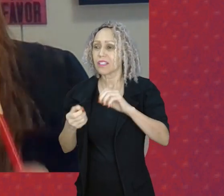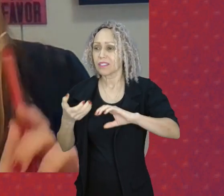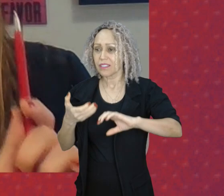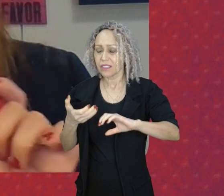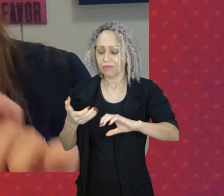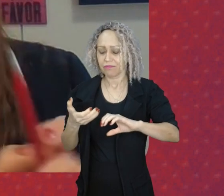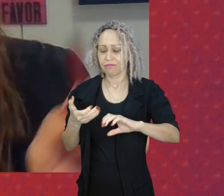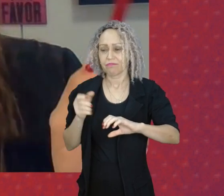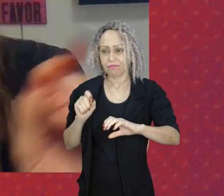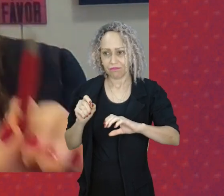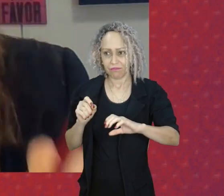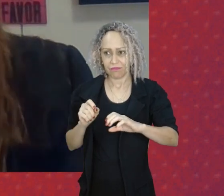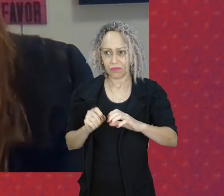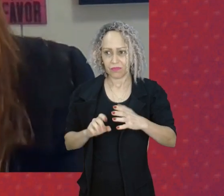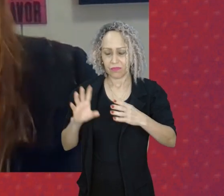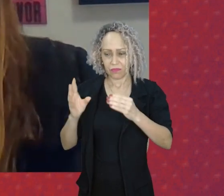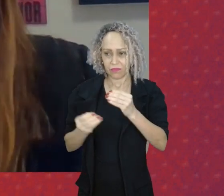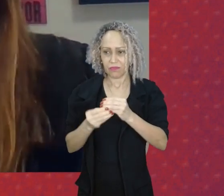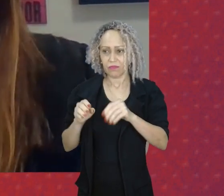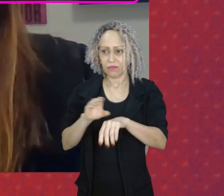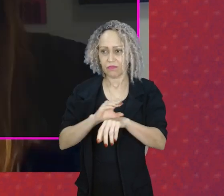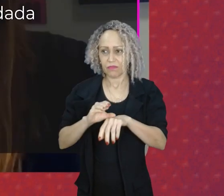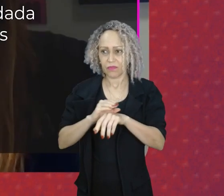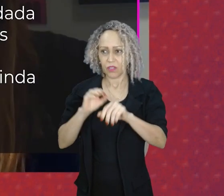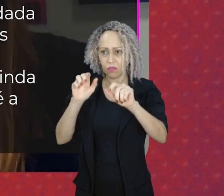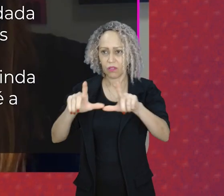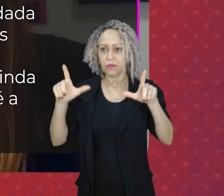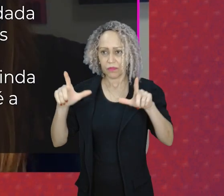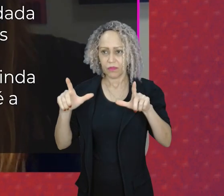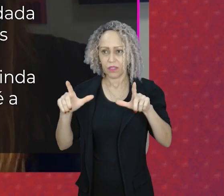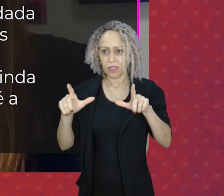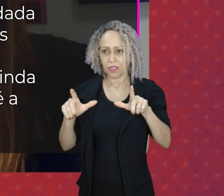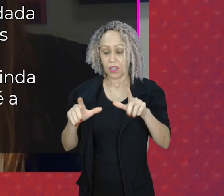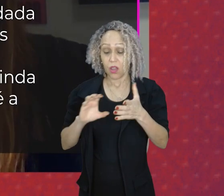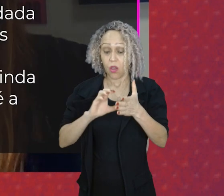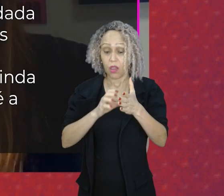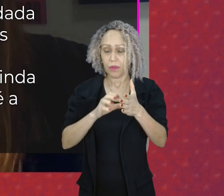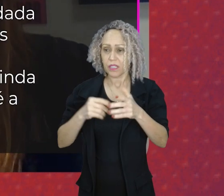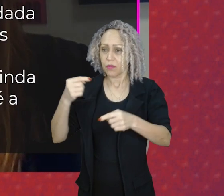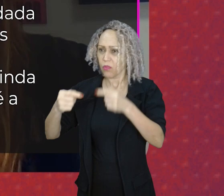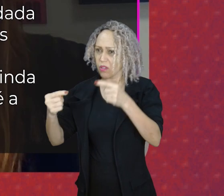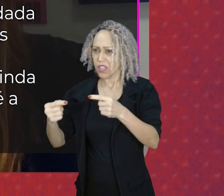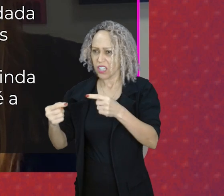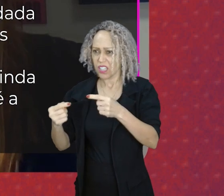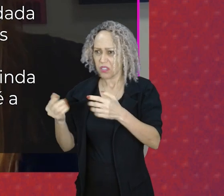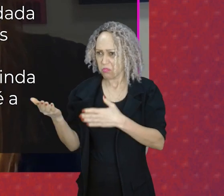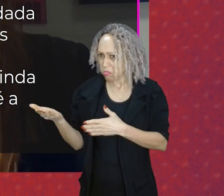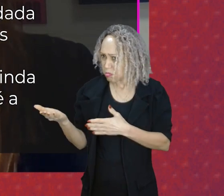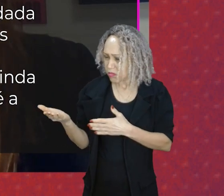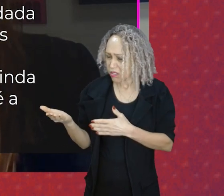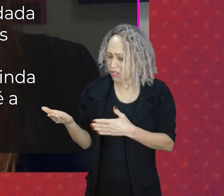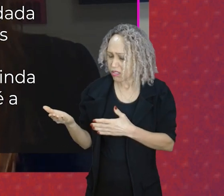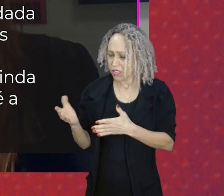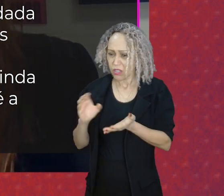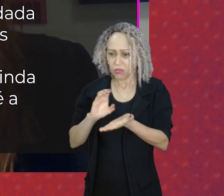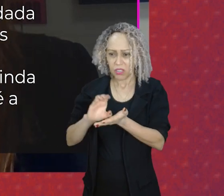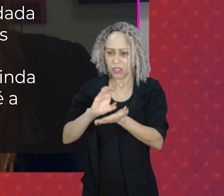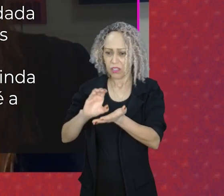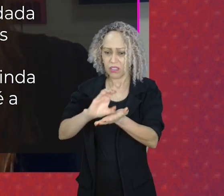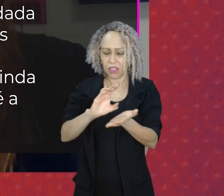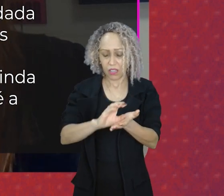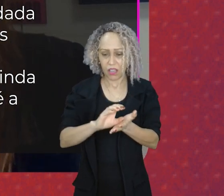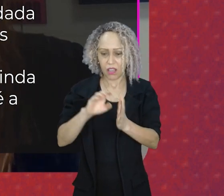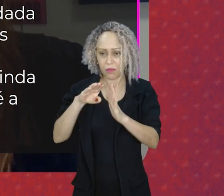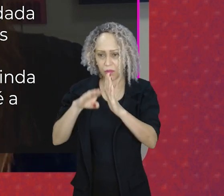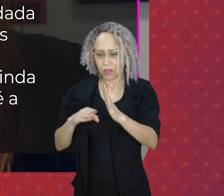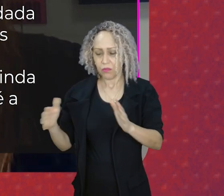diz o seguinte, vou até ler para vocês, vou abrir aqui no meu computador. Aos partidos políticos que não tenham utilizado os recursos destinados aos programas